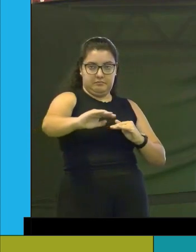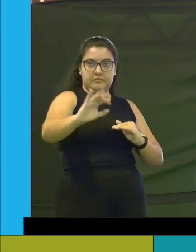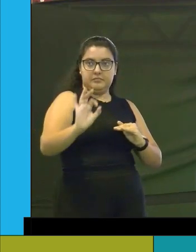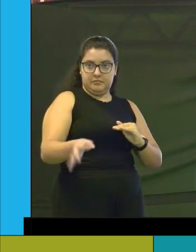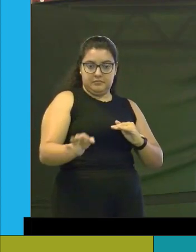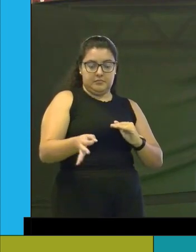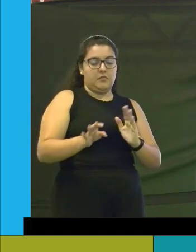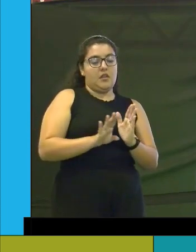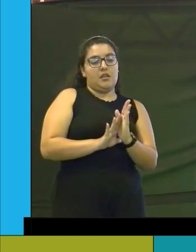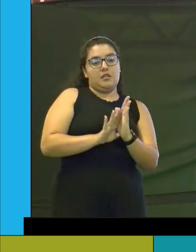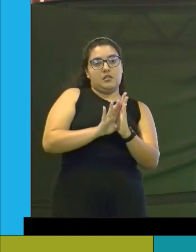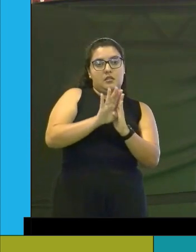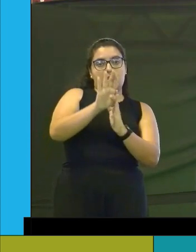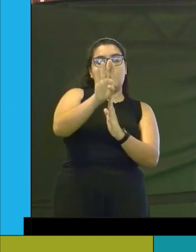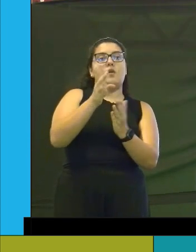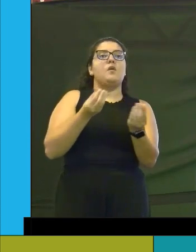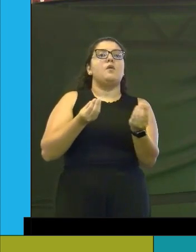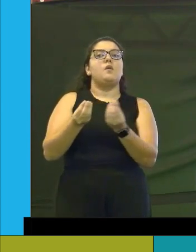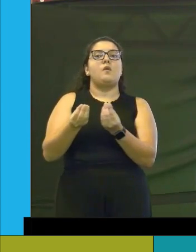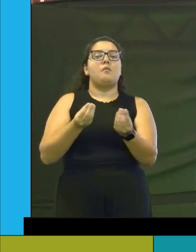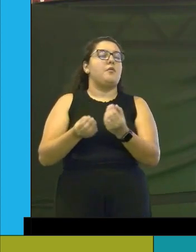maior inclinação em relação ao X?